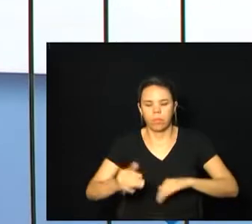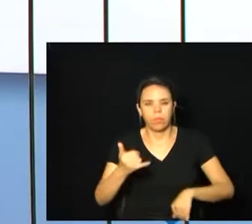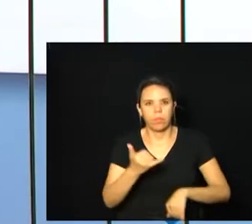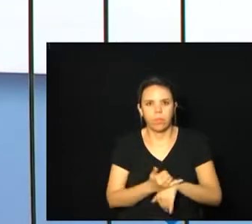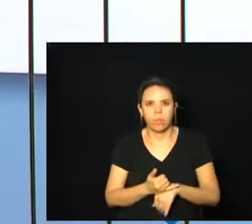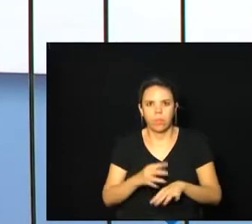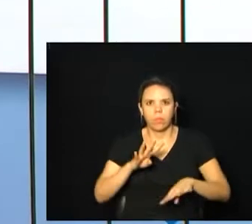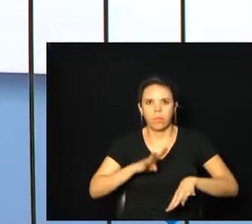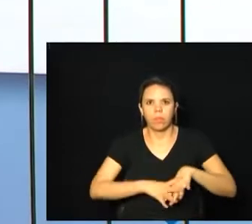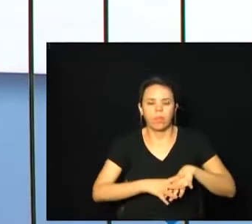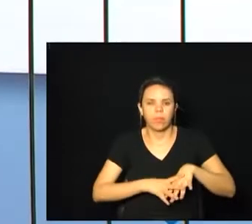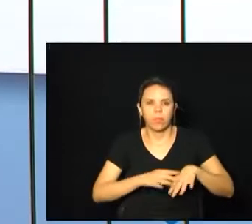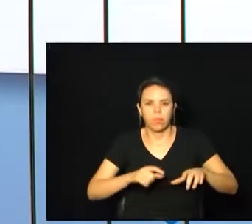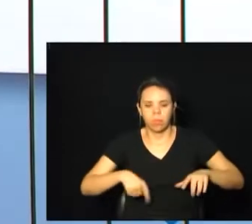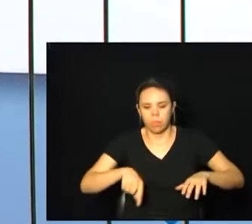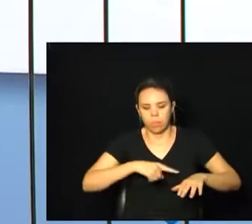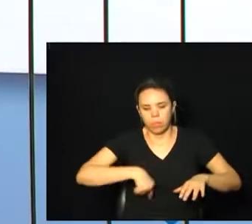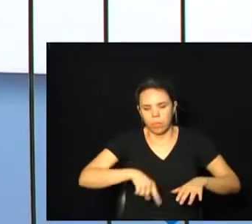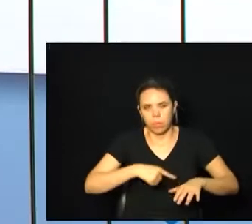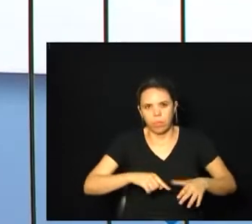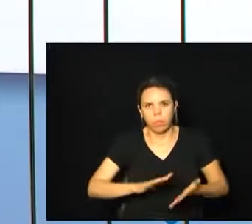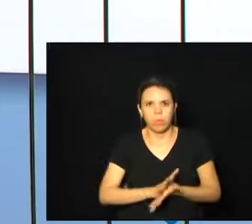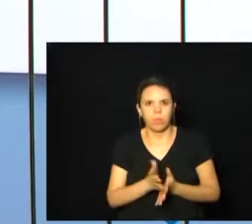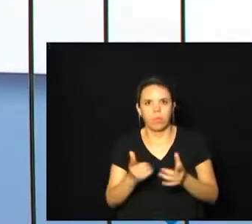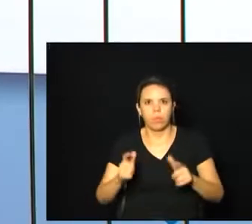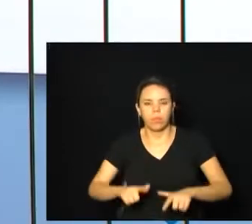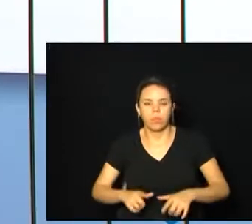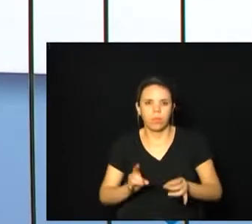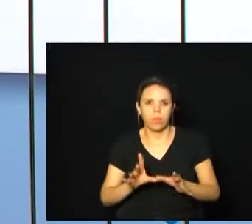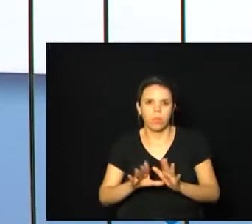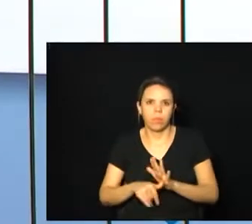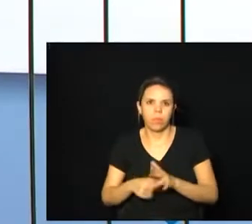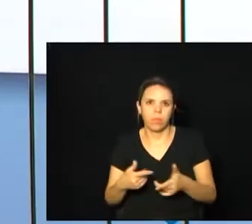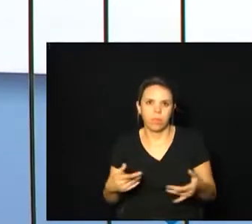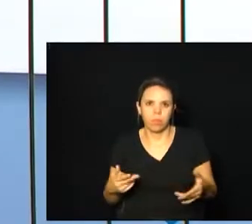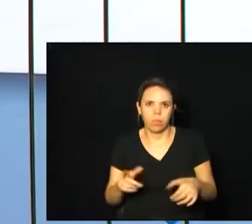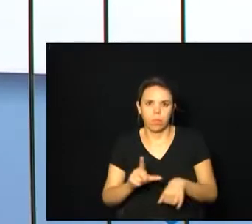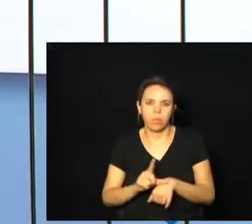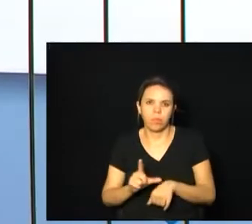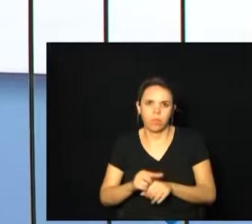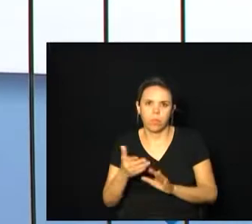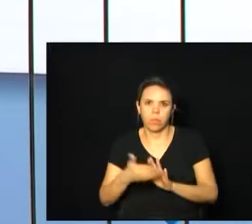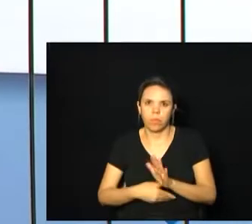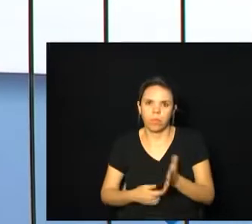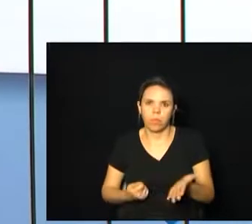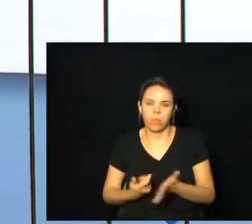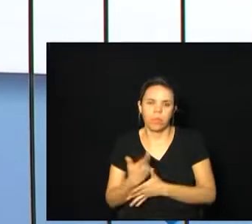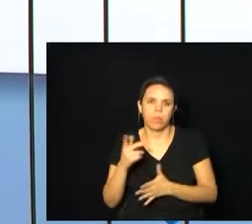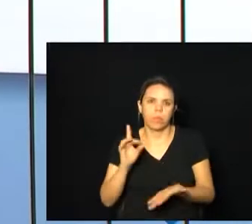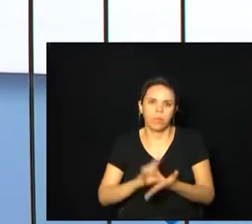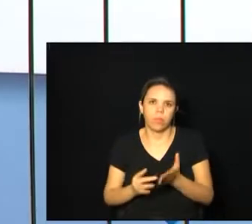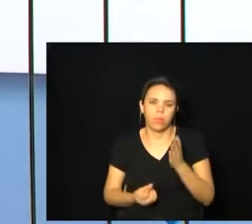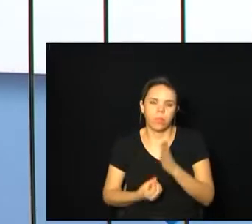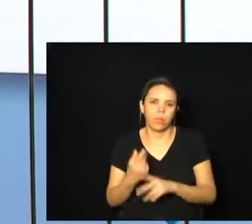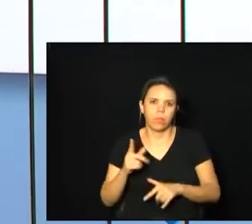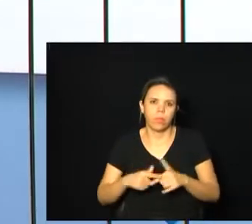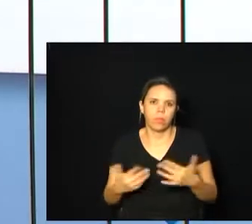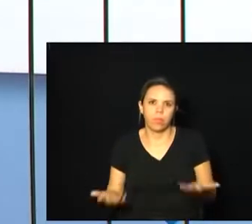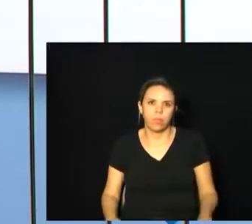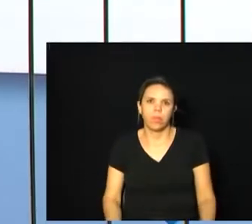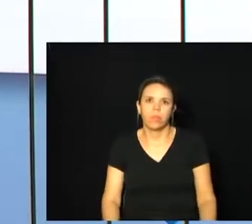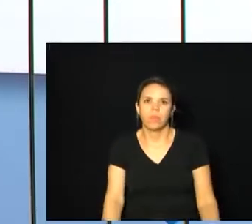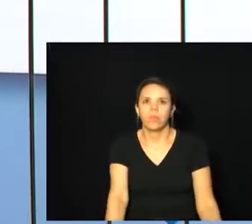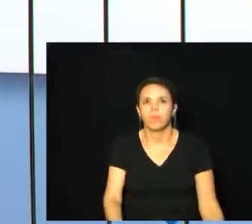e grades de bueiros em desmanches. Os estabelecimentos deverão comprovar a origem dos materiais à